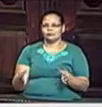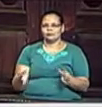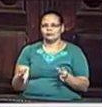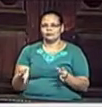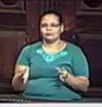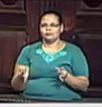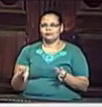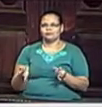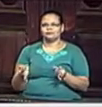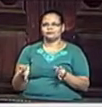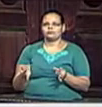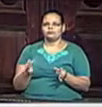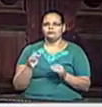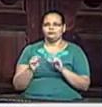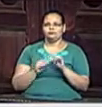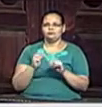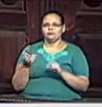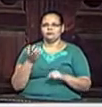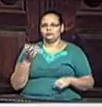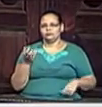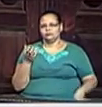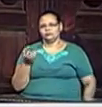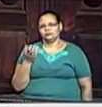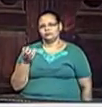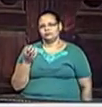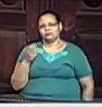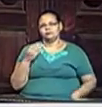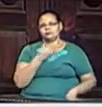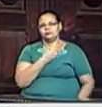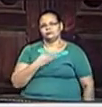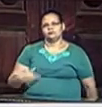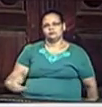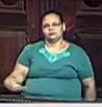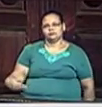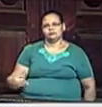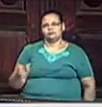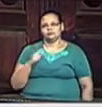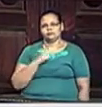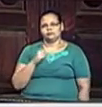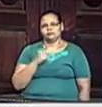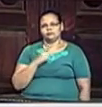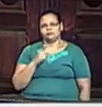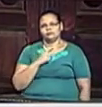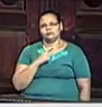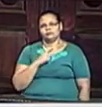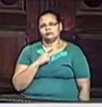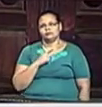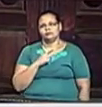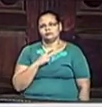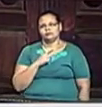simplificado. O que eu quero dizer? O governo tem